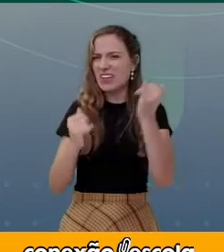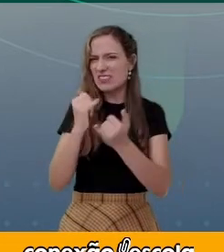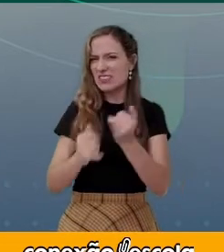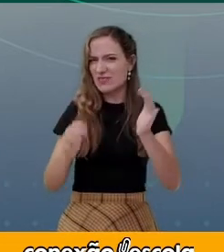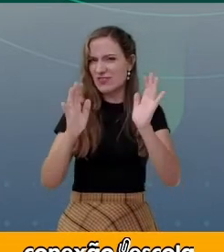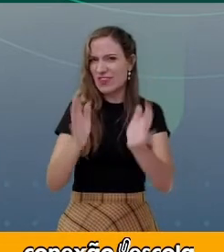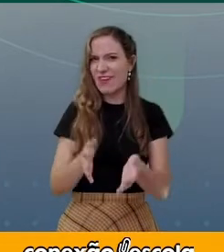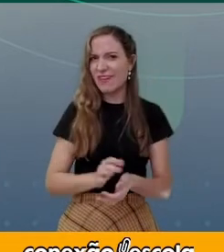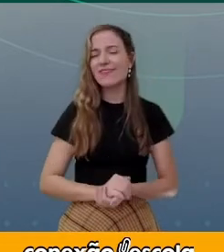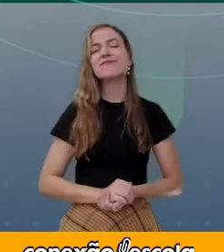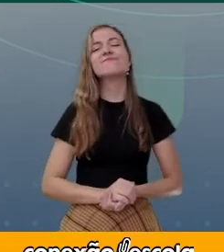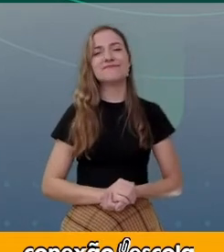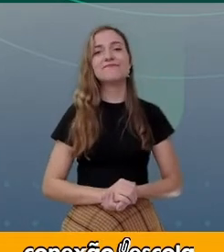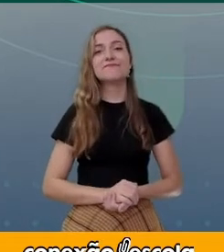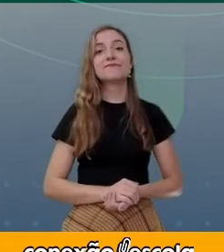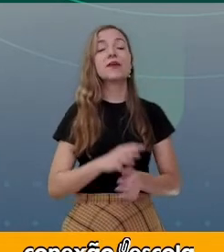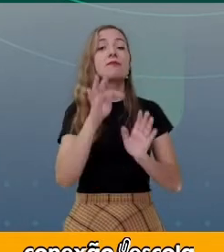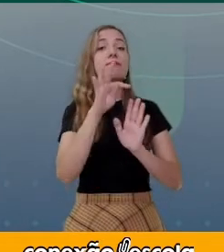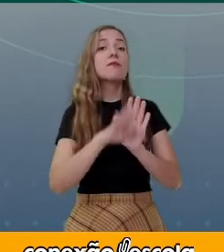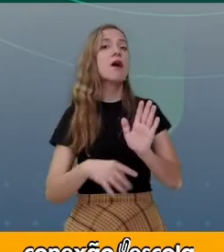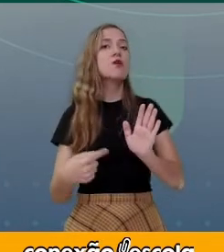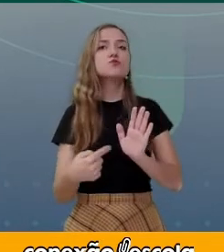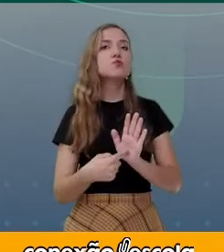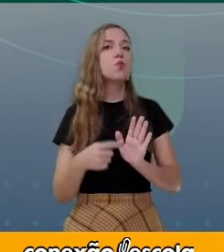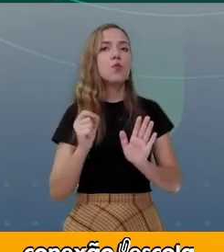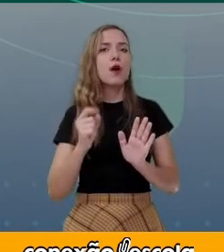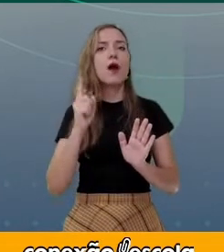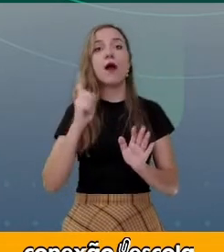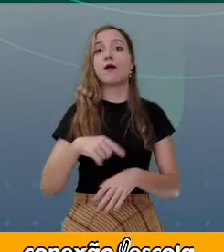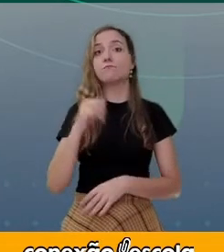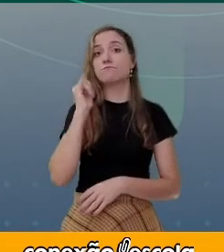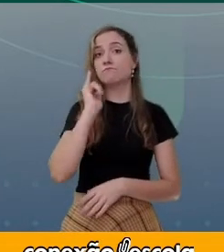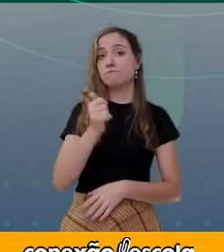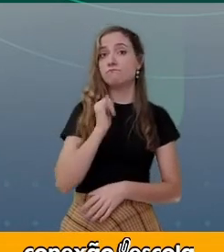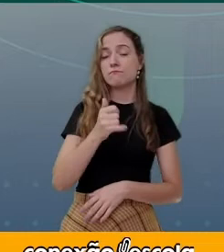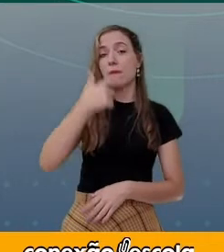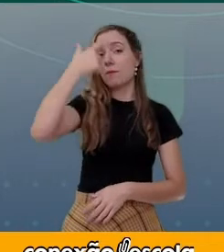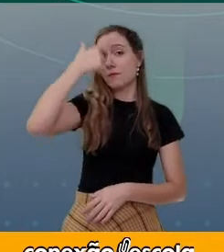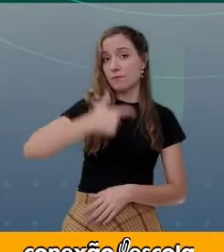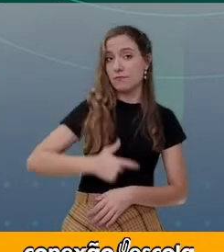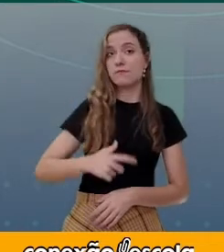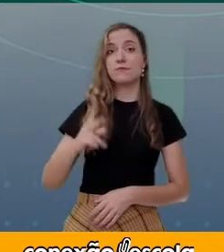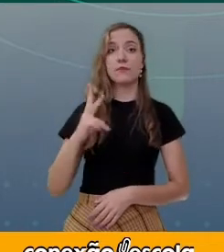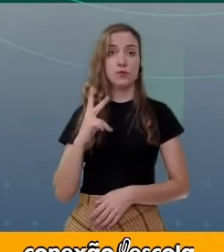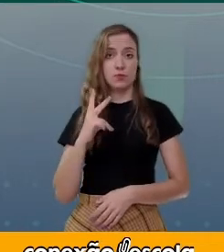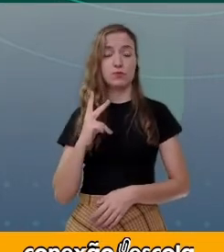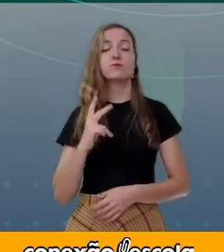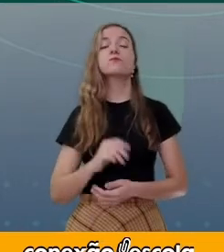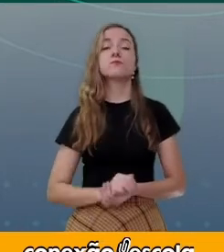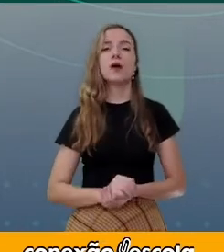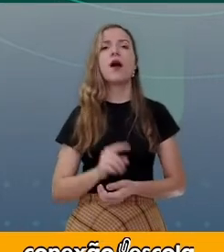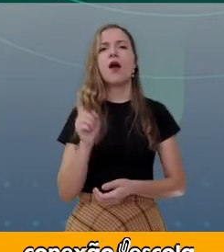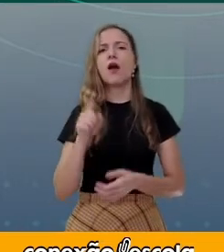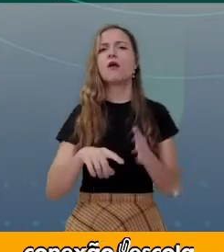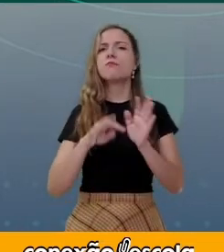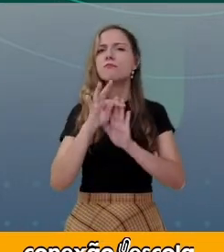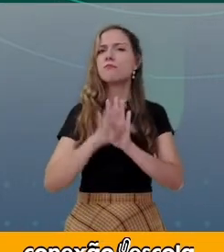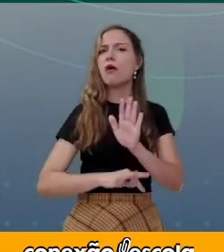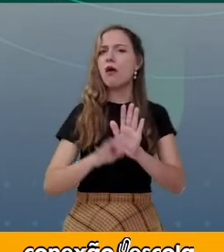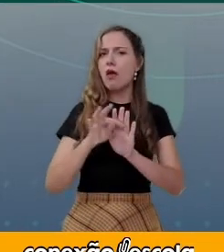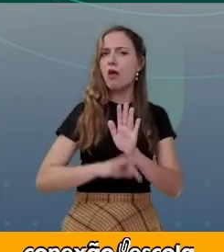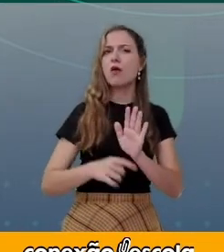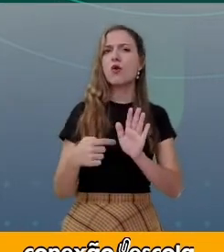você já viveu Este texto é um relato pessoal o relato pessoal é um tipo de texto